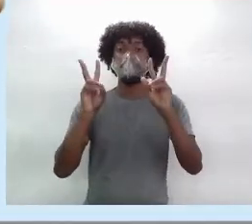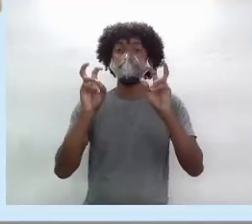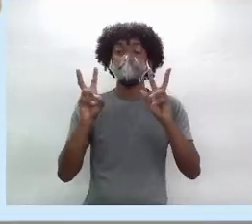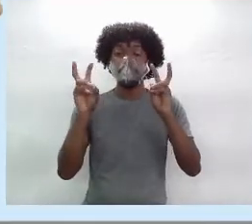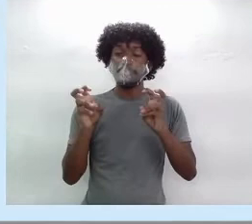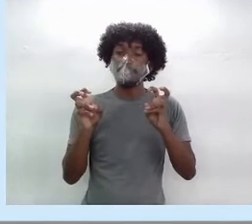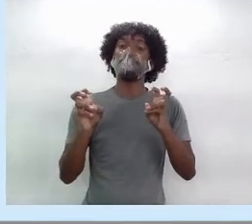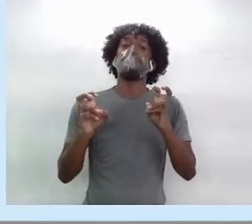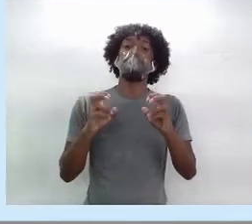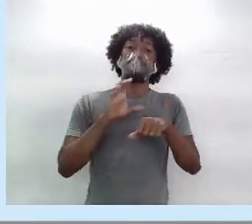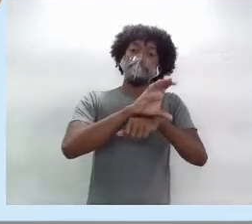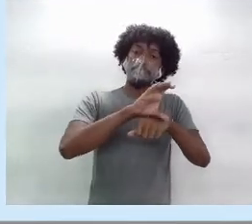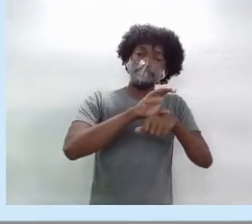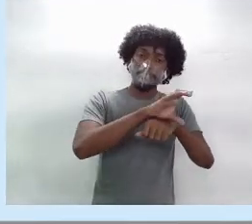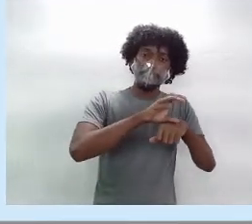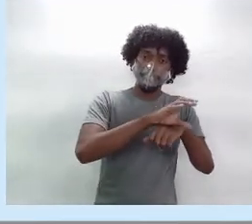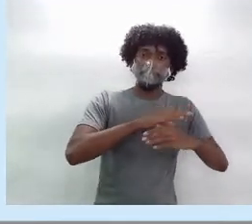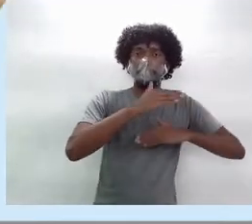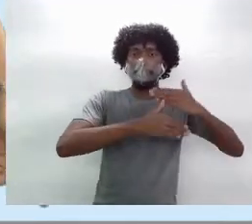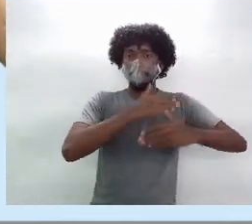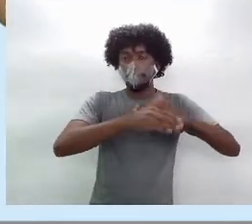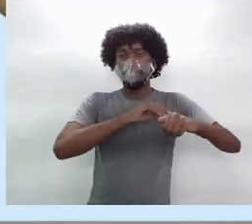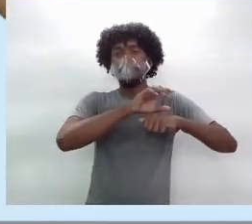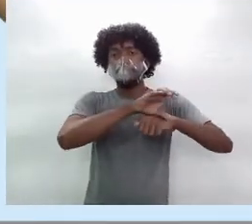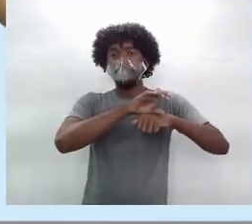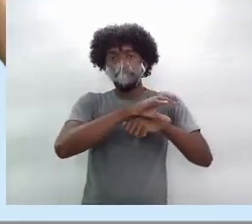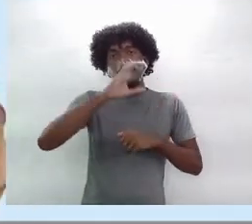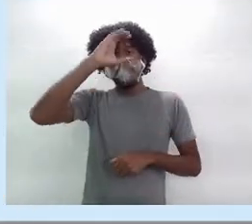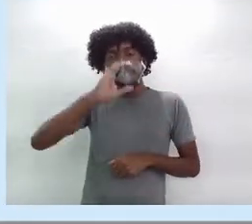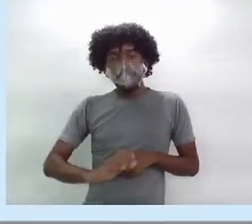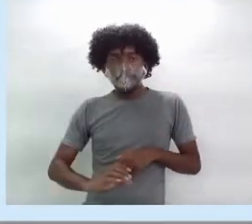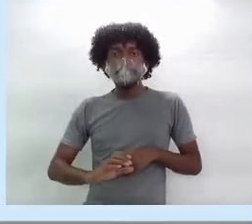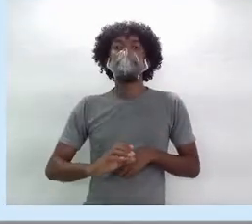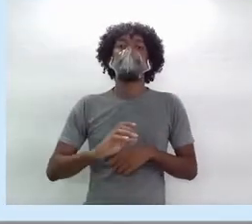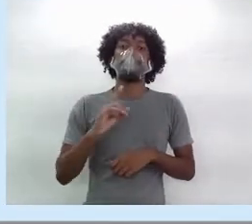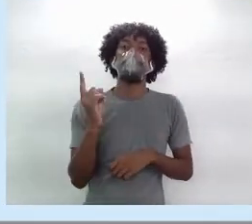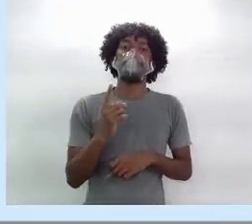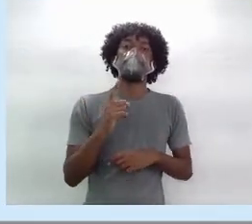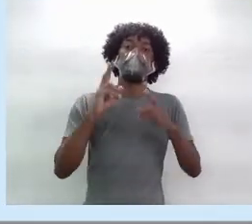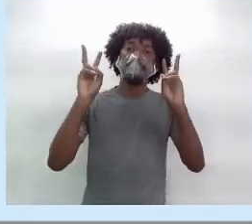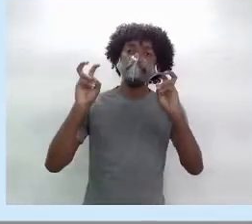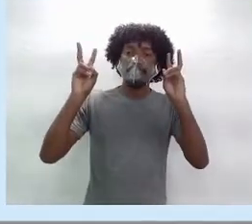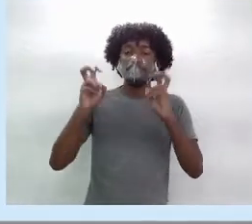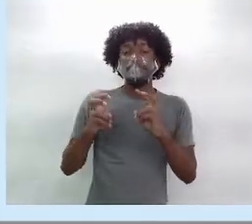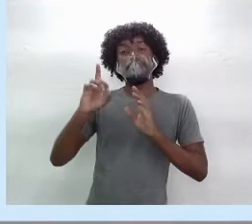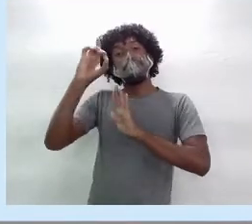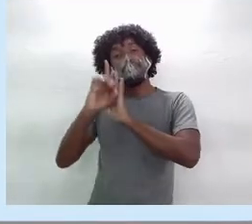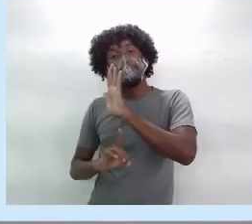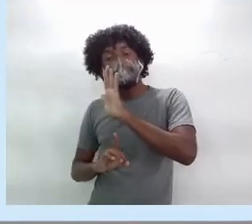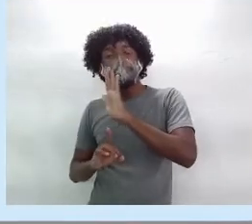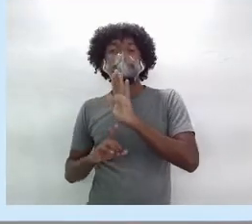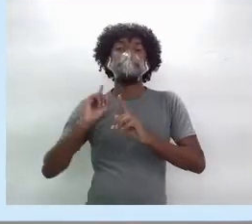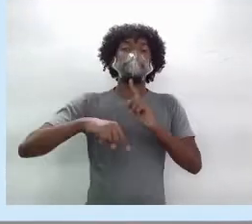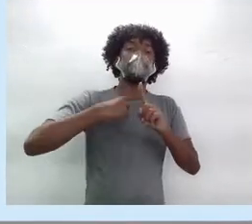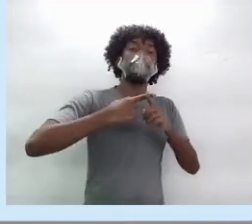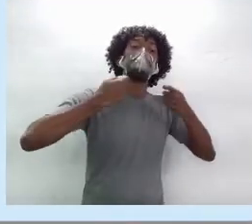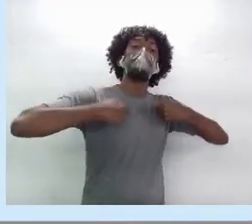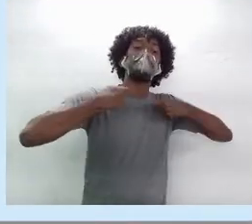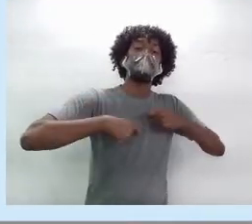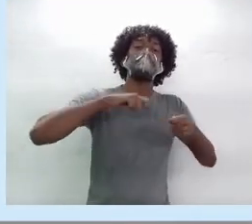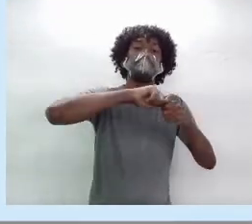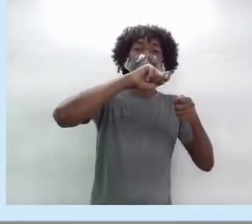da dignidade, a Constituição é cidadã, o cidadão, direitos e deveres. Lembrar que nós